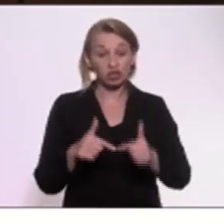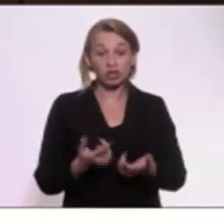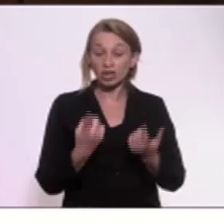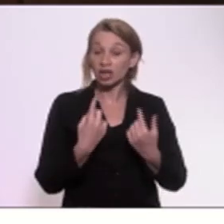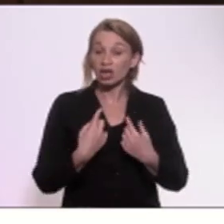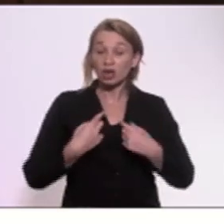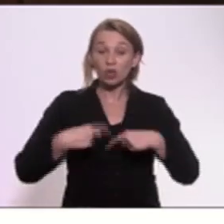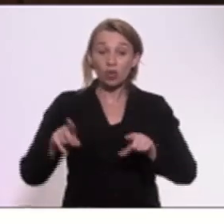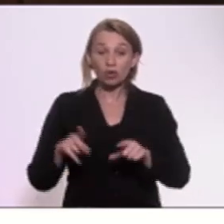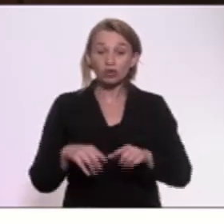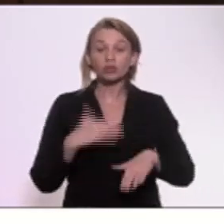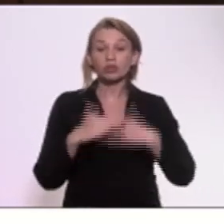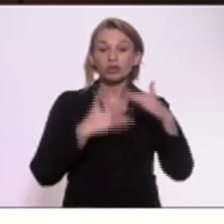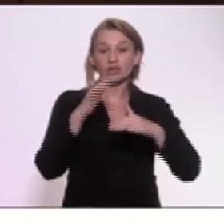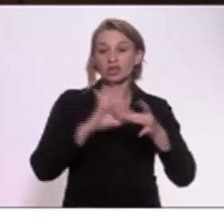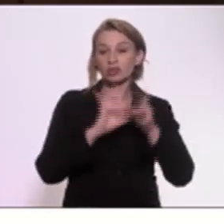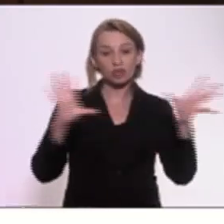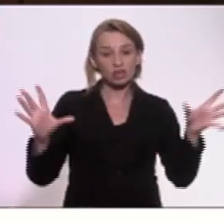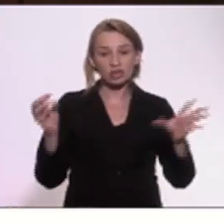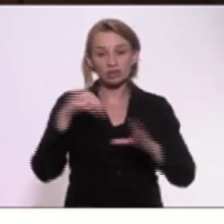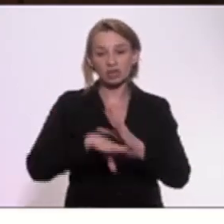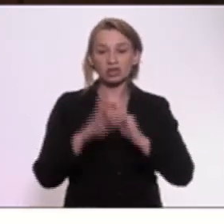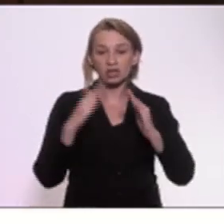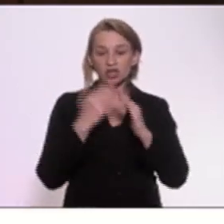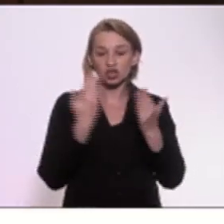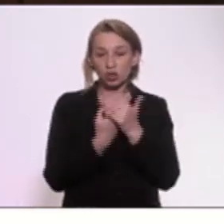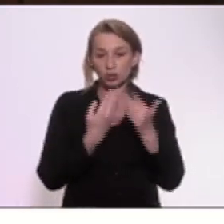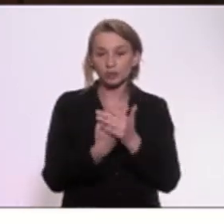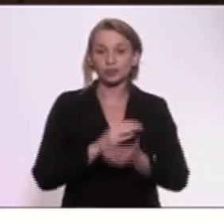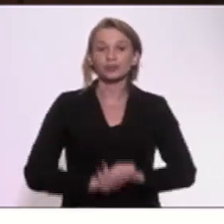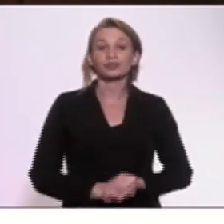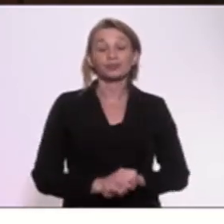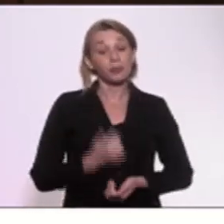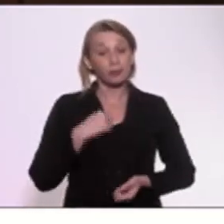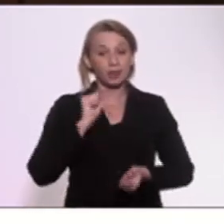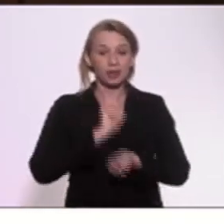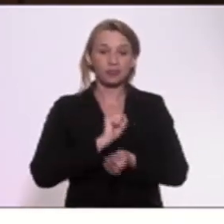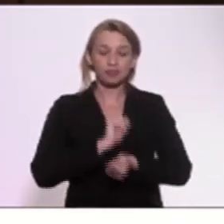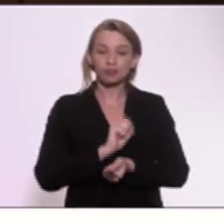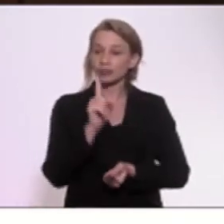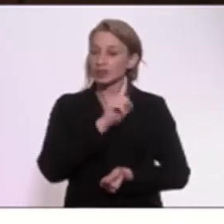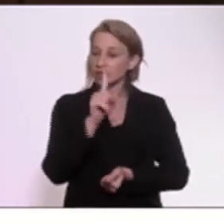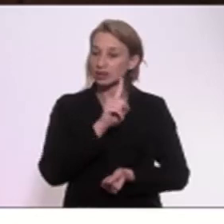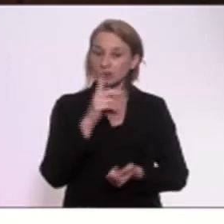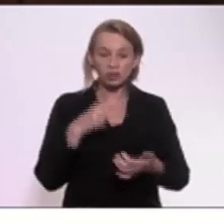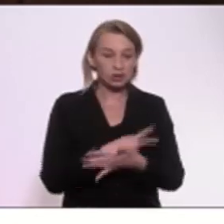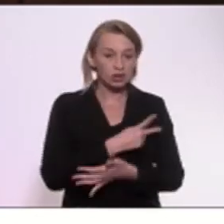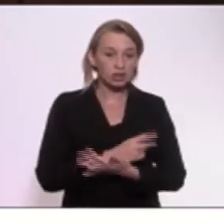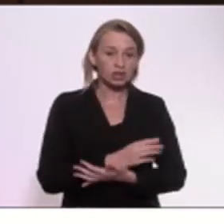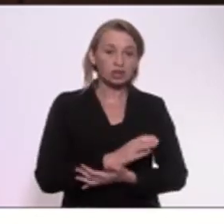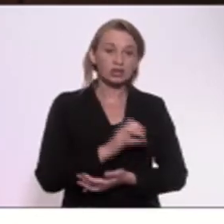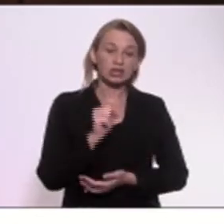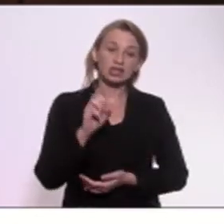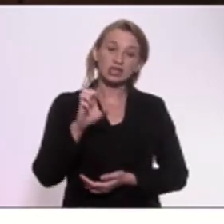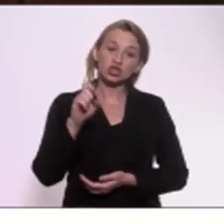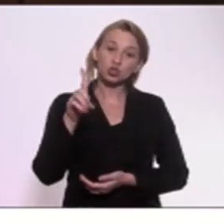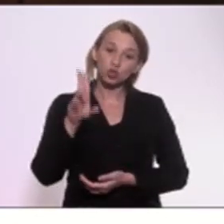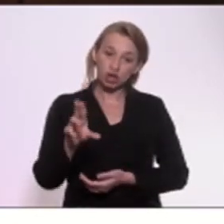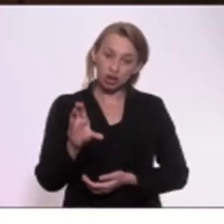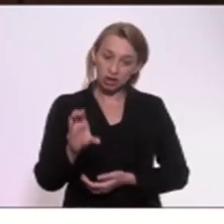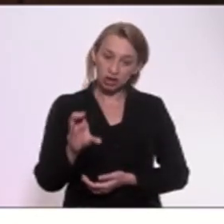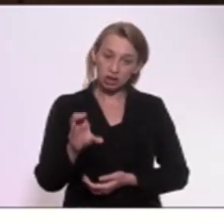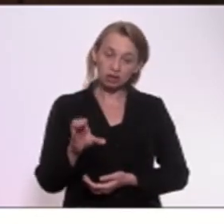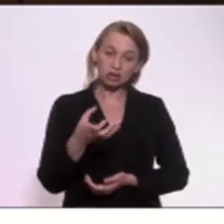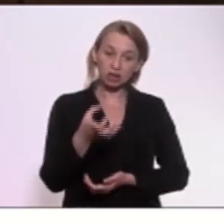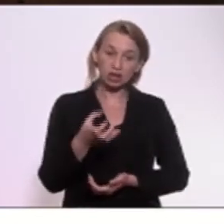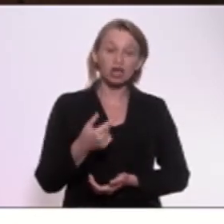contra o processo de democratização das escolas. Eu espero que não seja isso que a SEDUC está planejando.